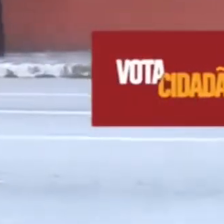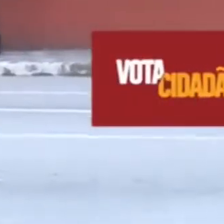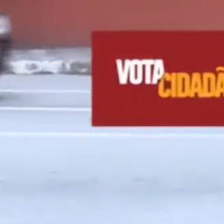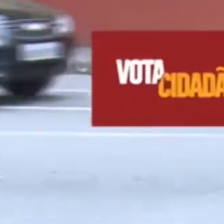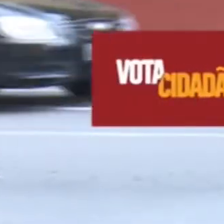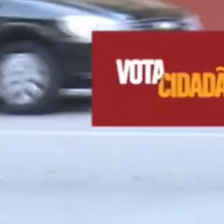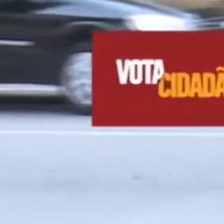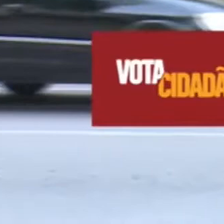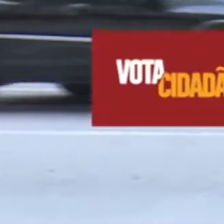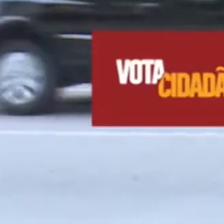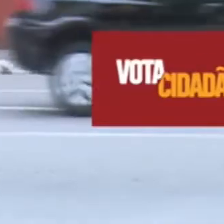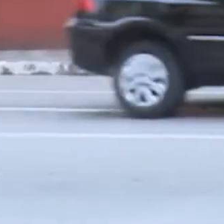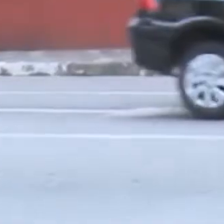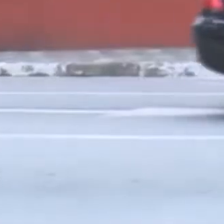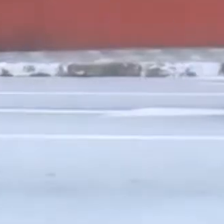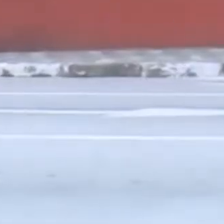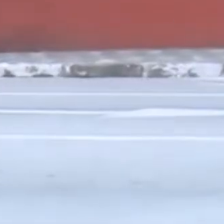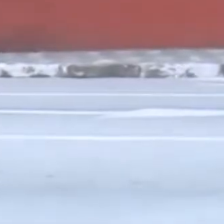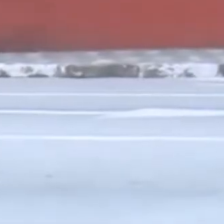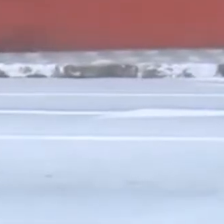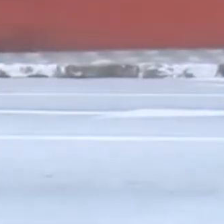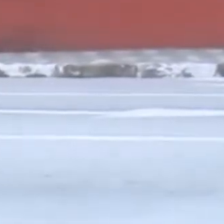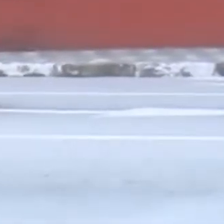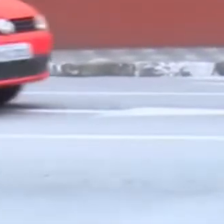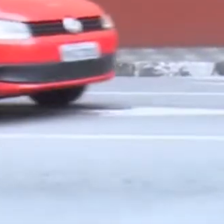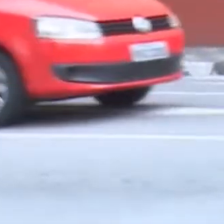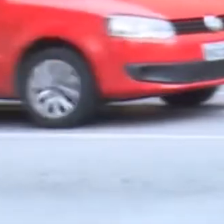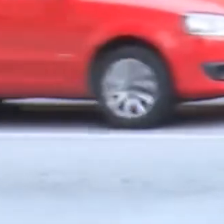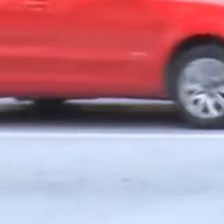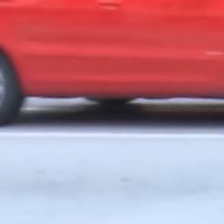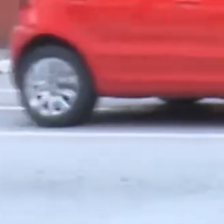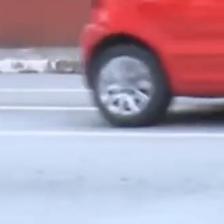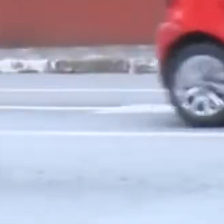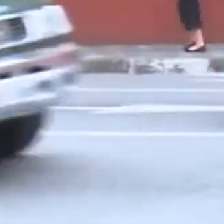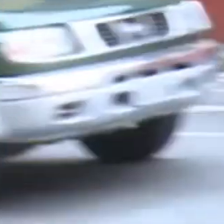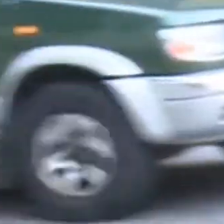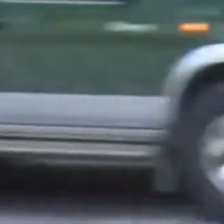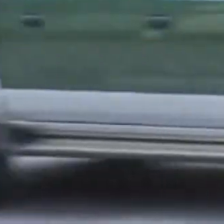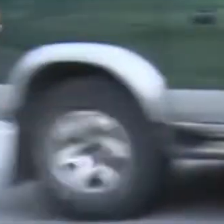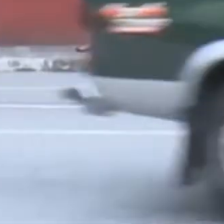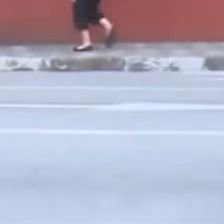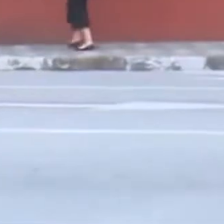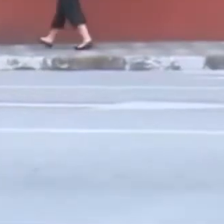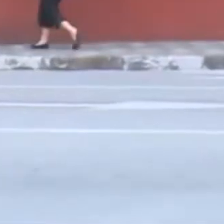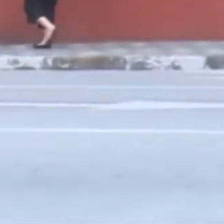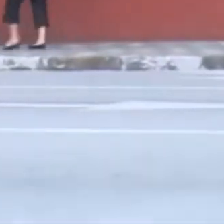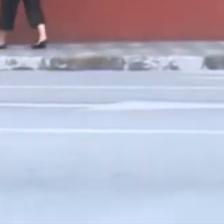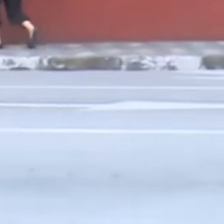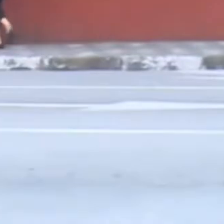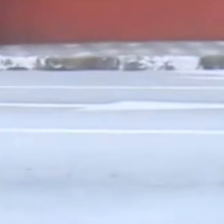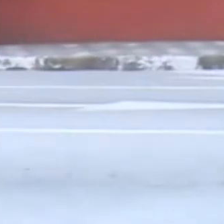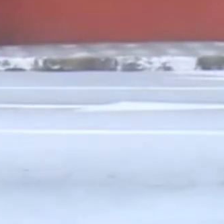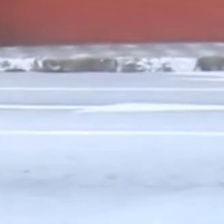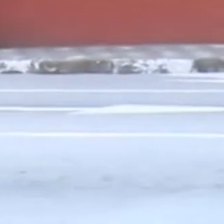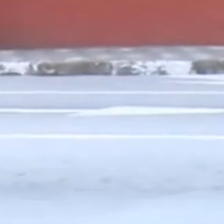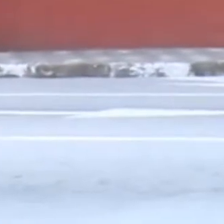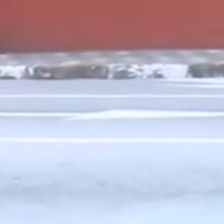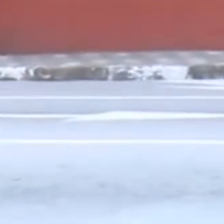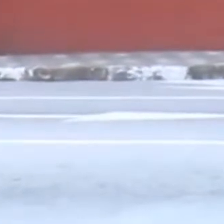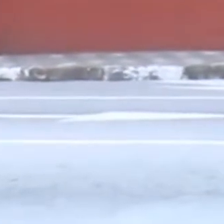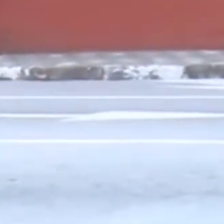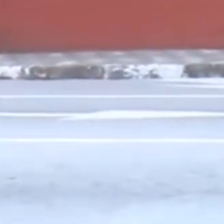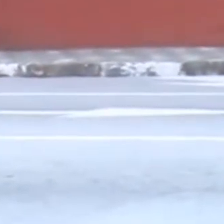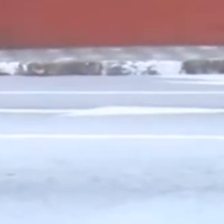não significa que ela tem condição de comprar o medicamento. Muitas vezes ela tem convênio por conta da empresa, né? E às vezes o medicamento ela não tem condição ali